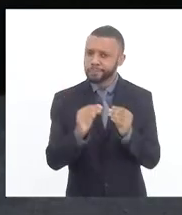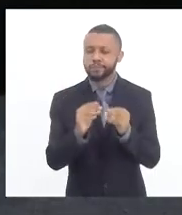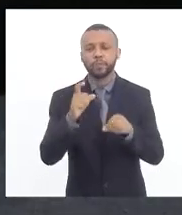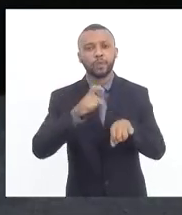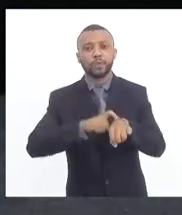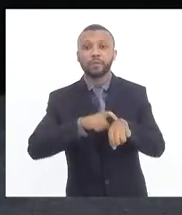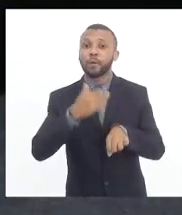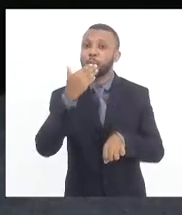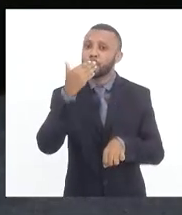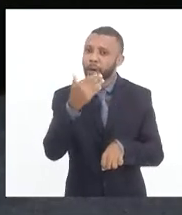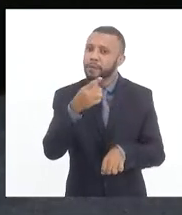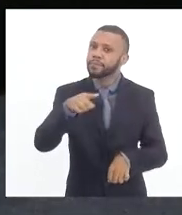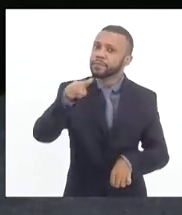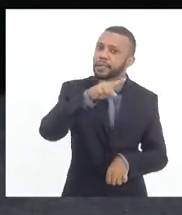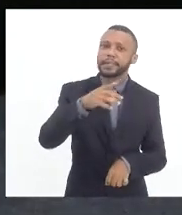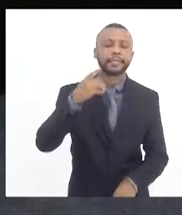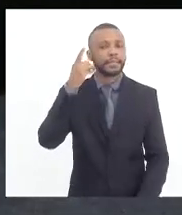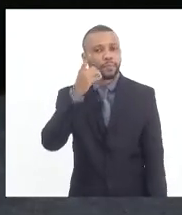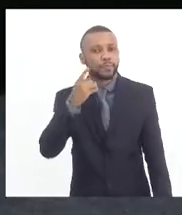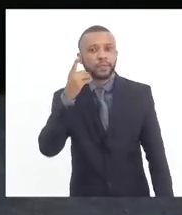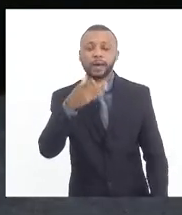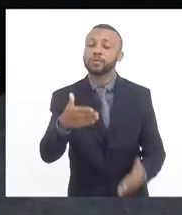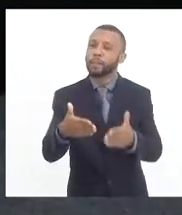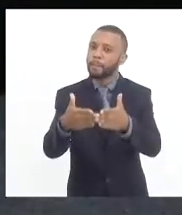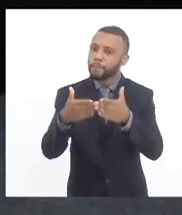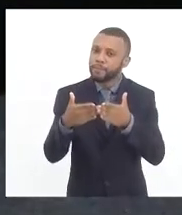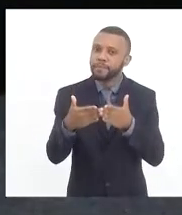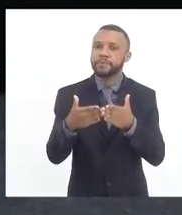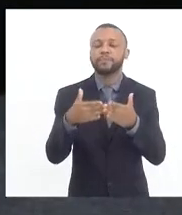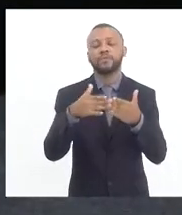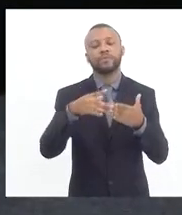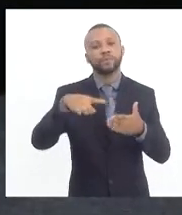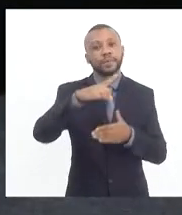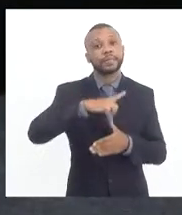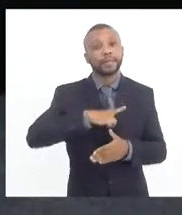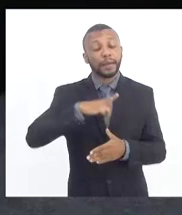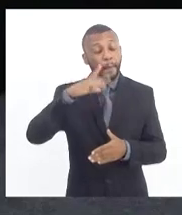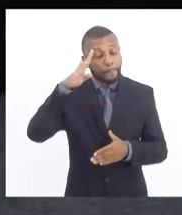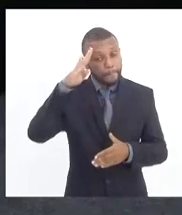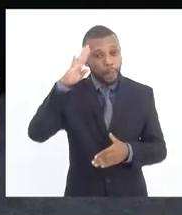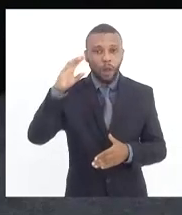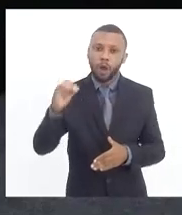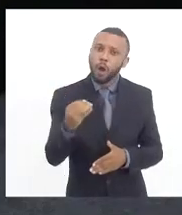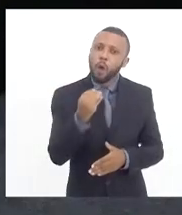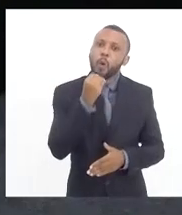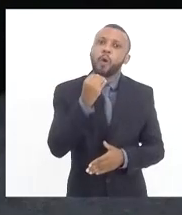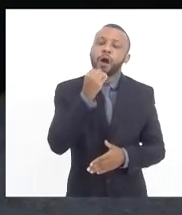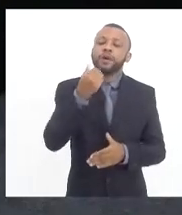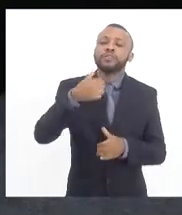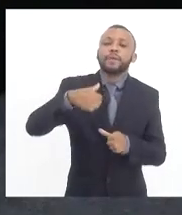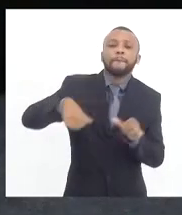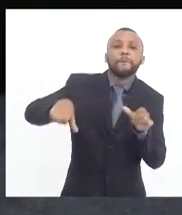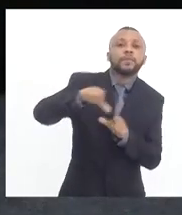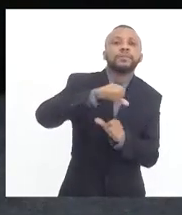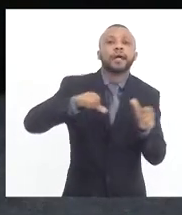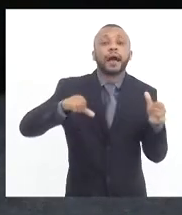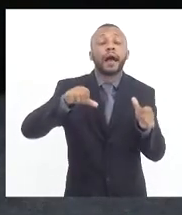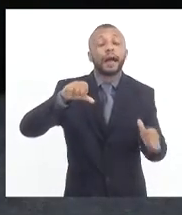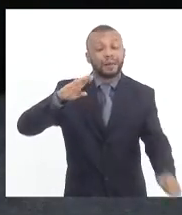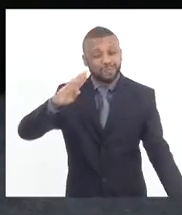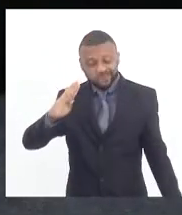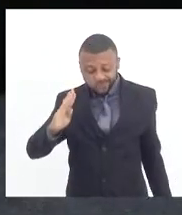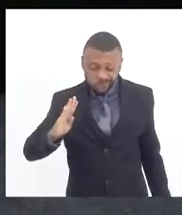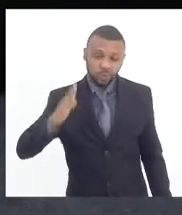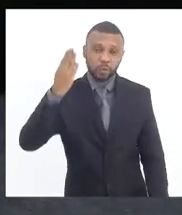tempo Peço aos senhores e senhoras deputados vocês tem a grande oportunidade de reverter a maior